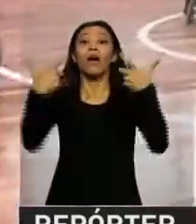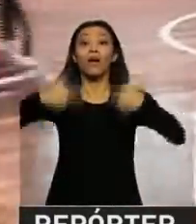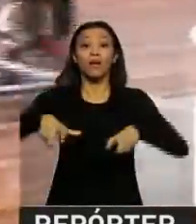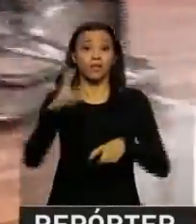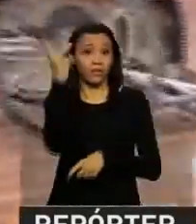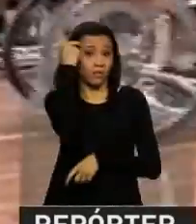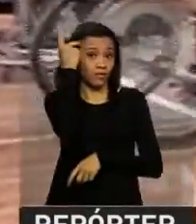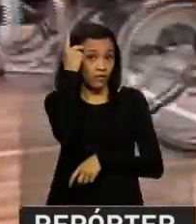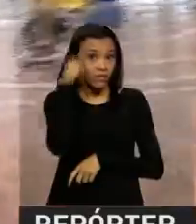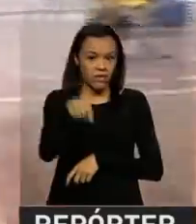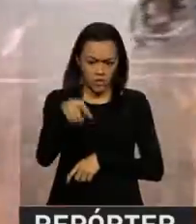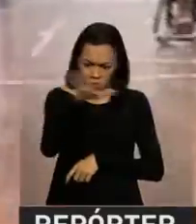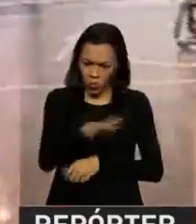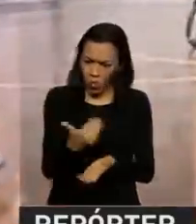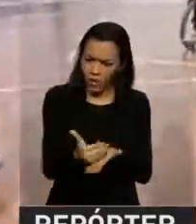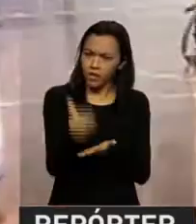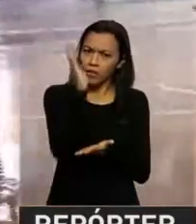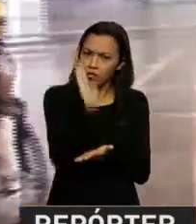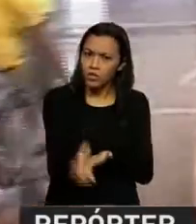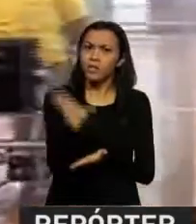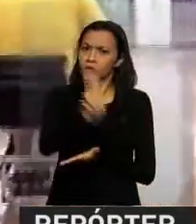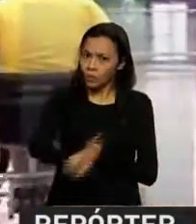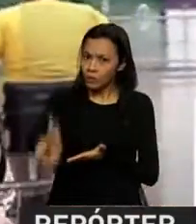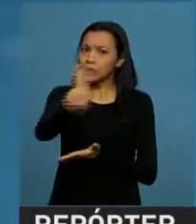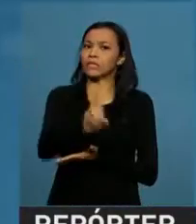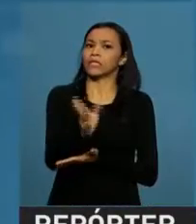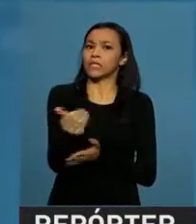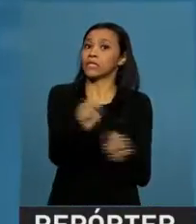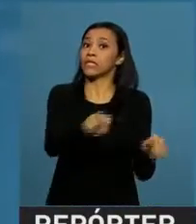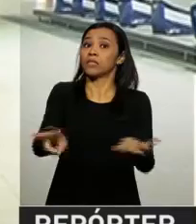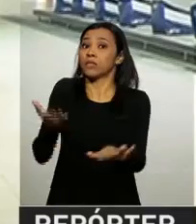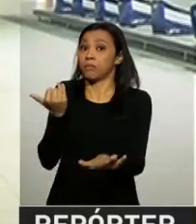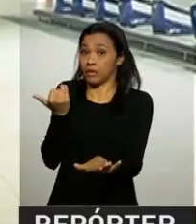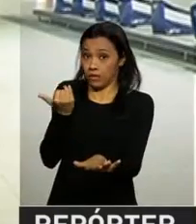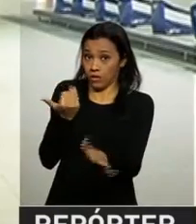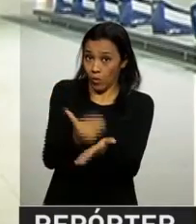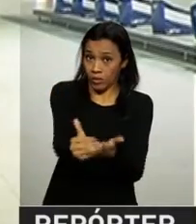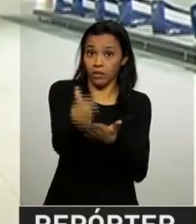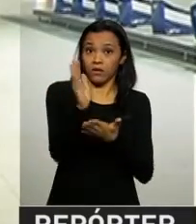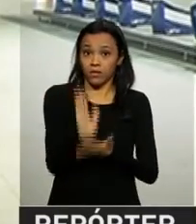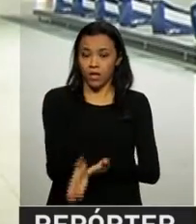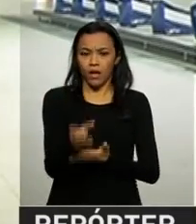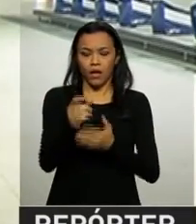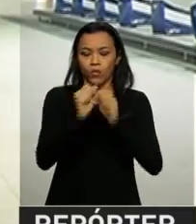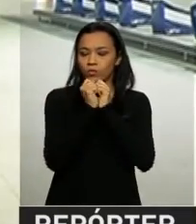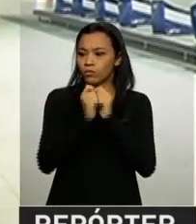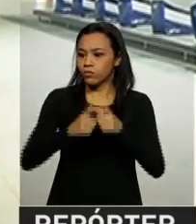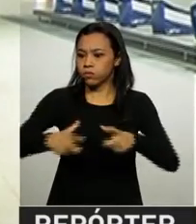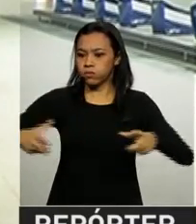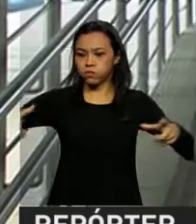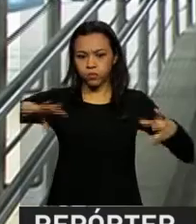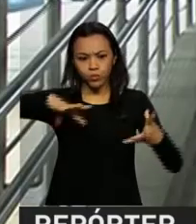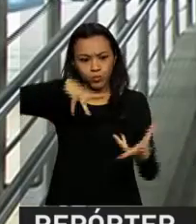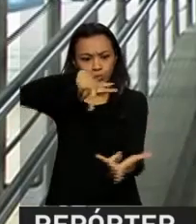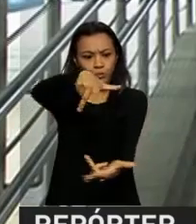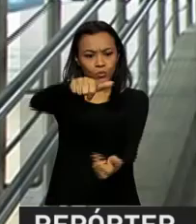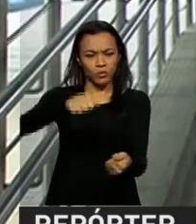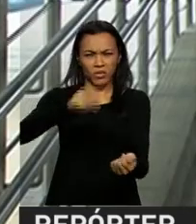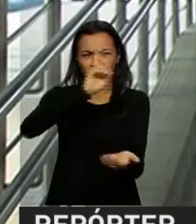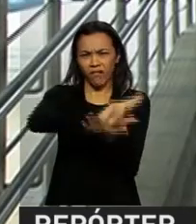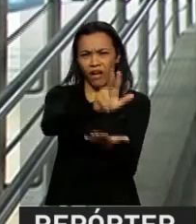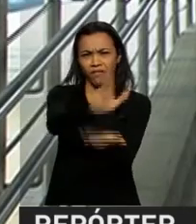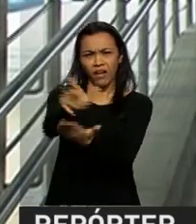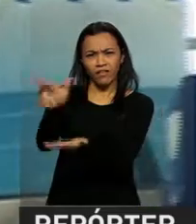Paulo. As instalações começaram a ser usadas na semana passada. O complexo é o maior do mundo em número de modalidades